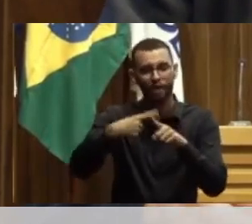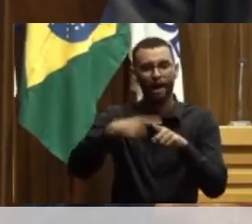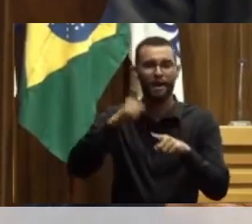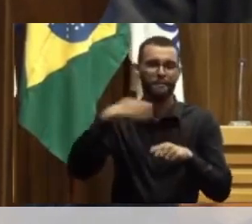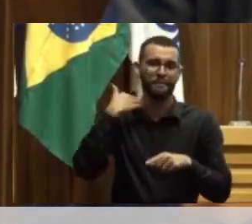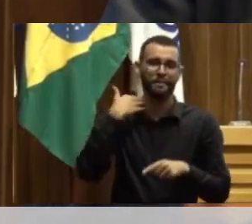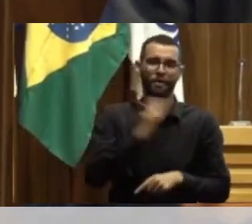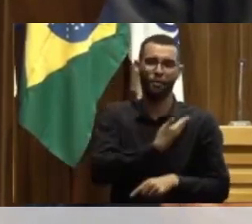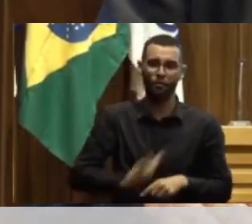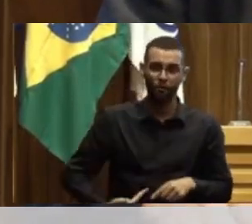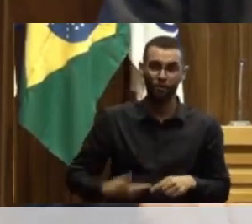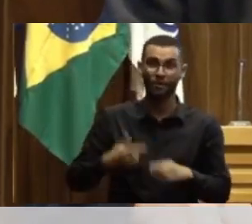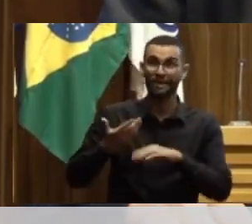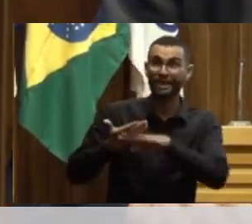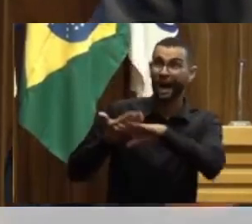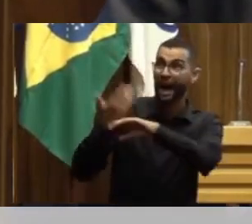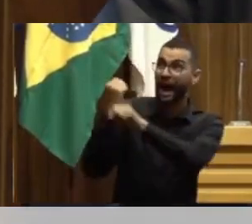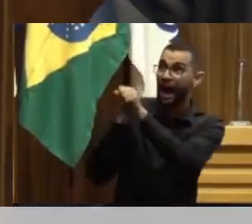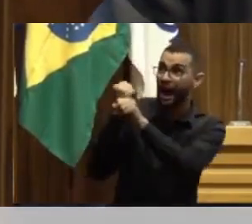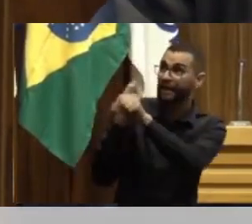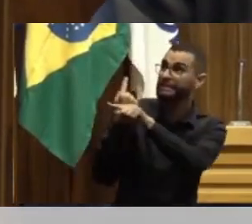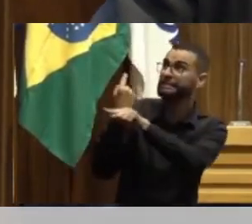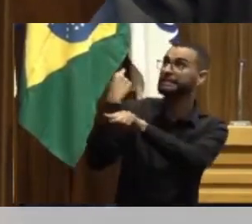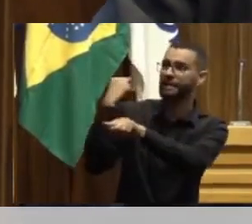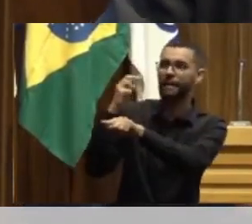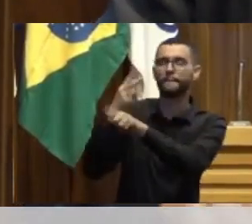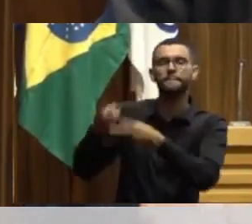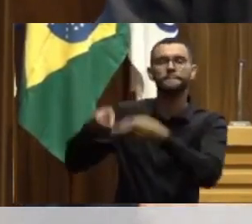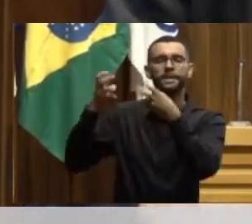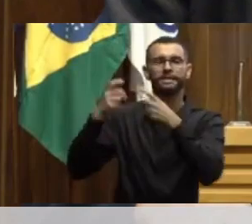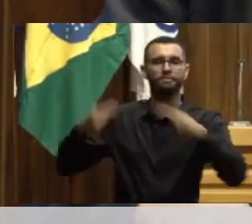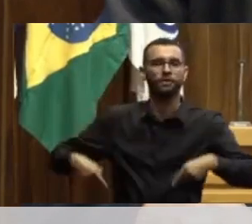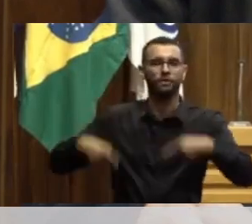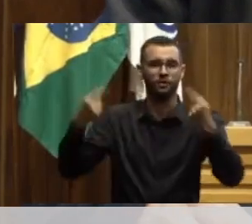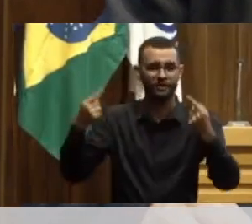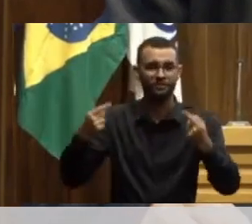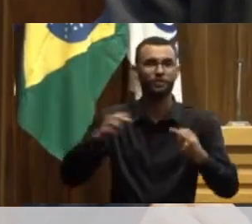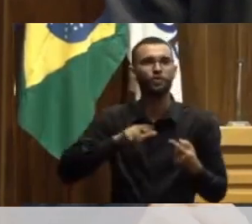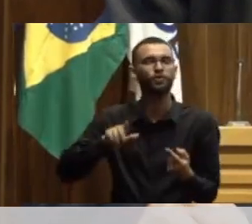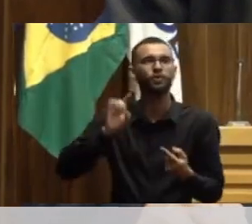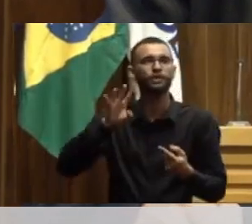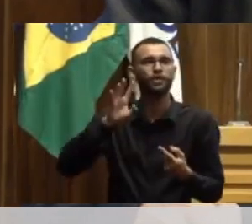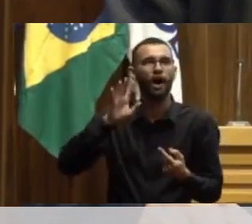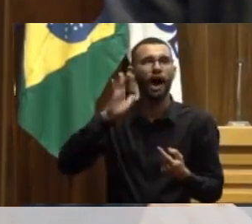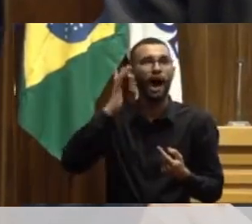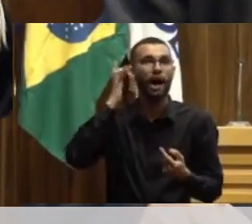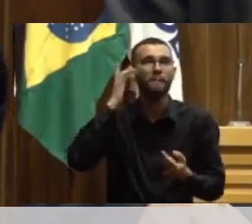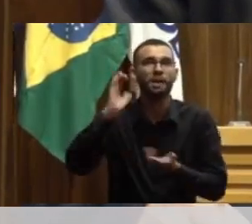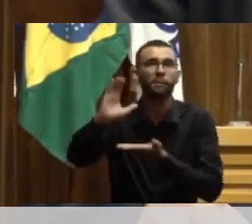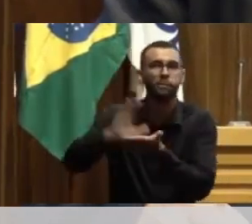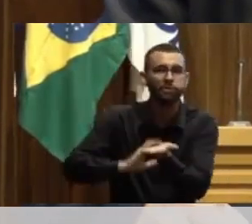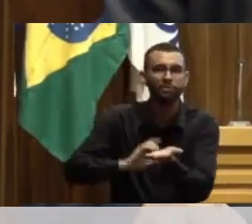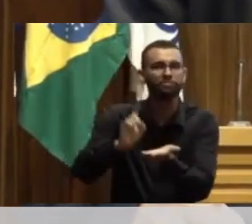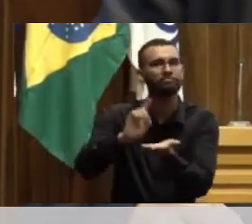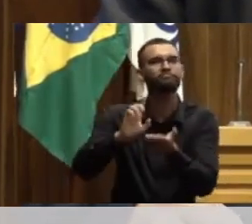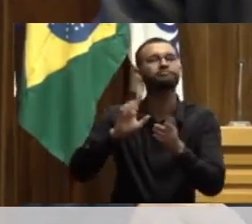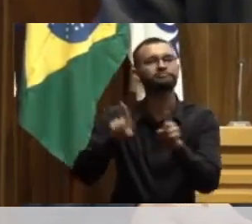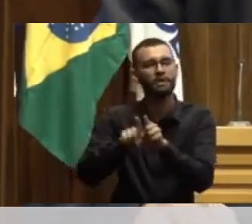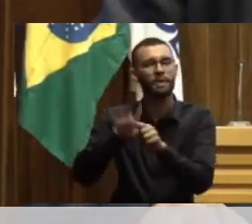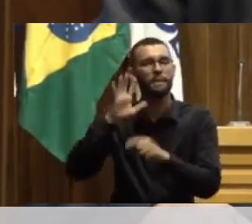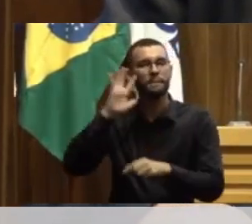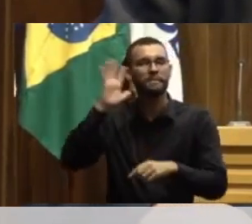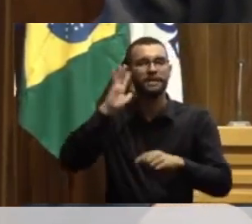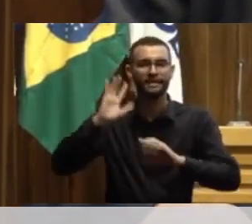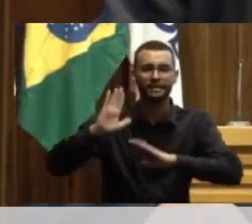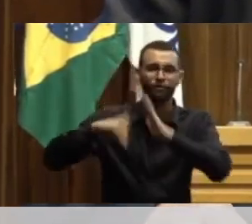lá atrás o que era o desafio e que não pensa só no retorno de amanhã, mas pensa o desenvolvimento do país de uma forma muito